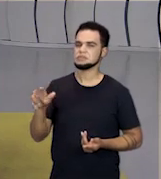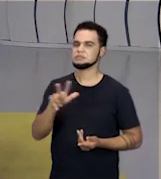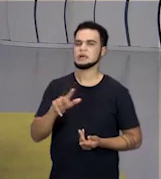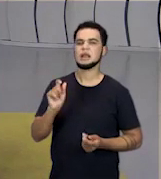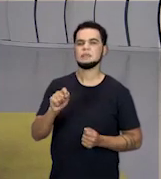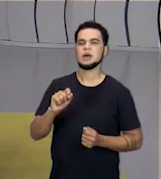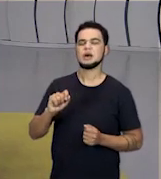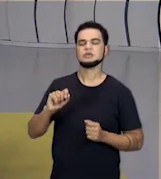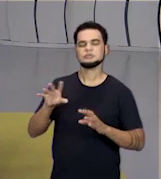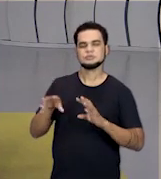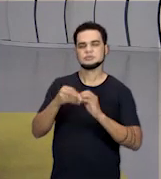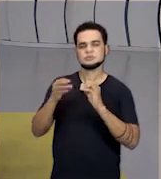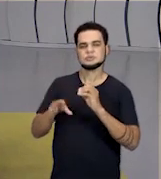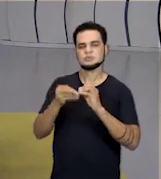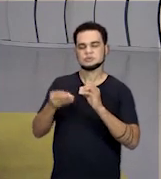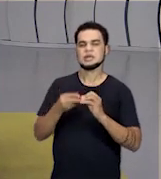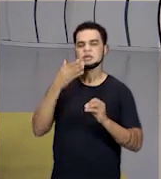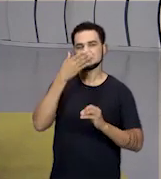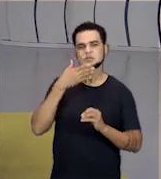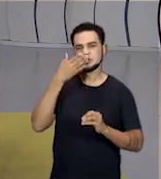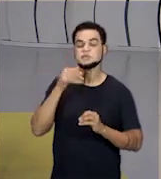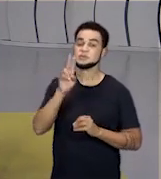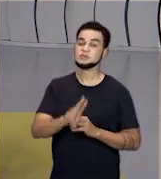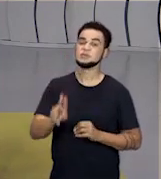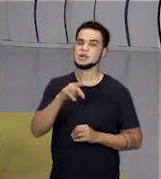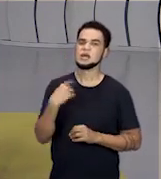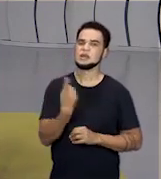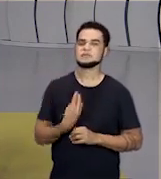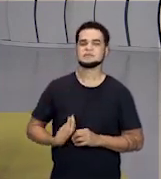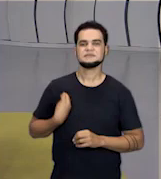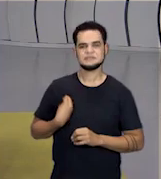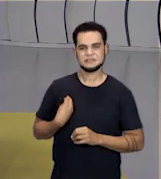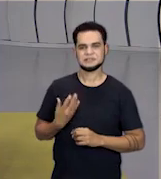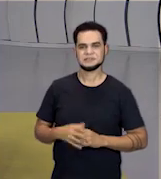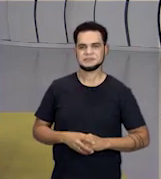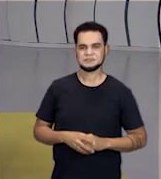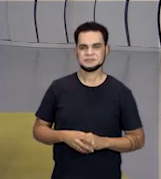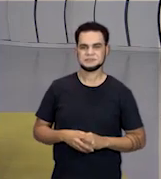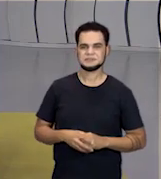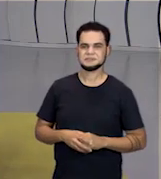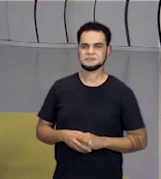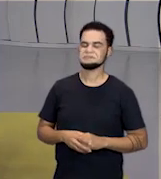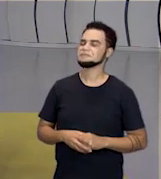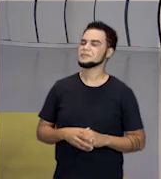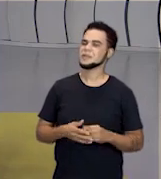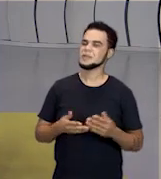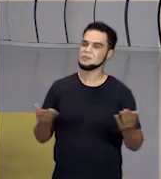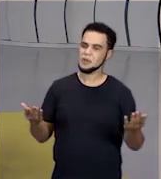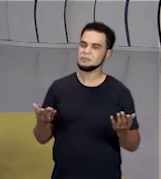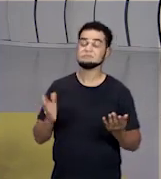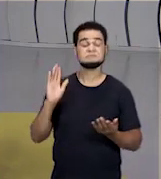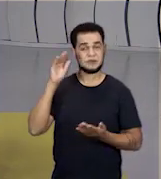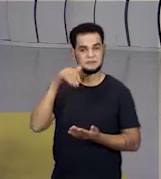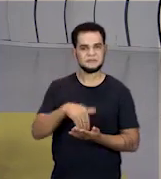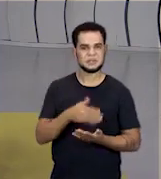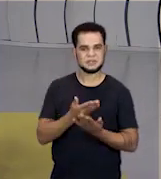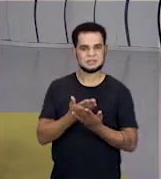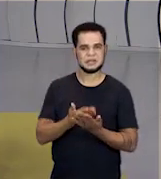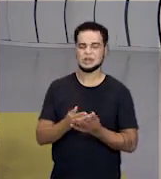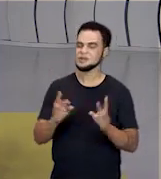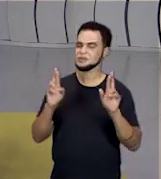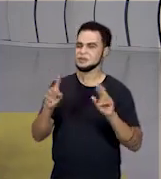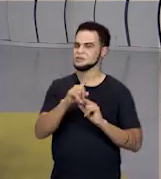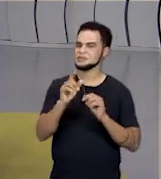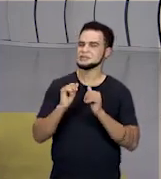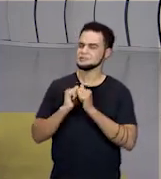sintetizar a insulina e ela ser útil para a nossa vida. Bom, chegamos aí ao fim da nossa aula, espero que vocês tenham acompanhado.